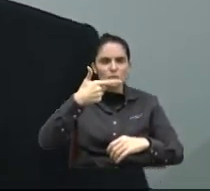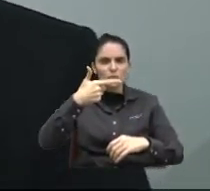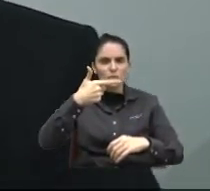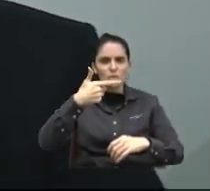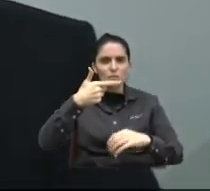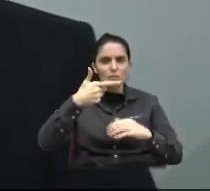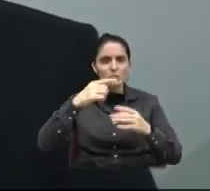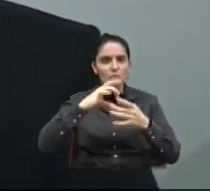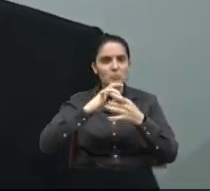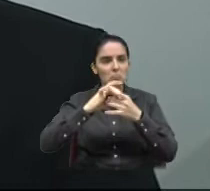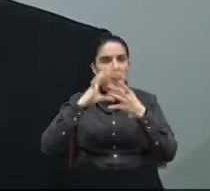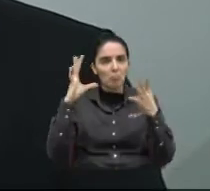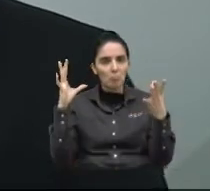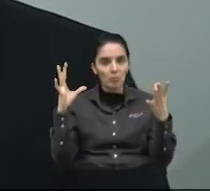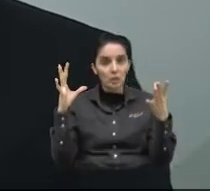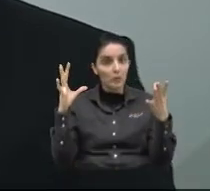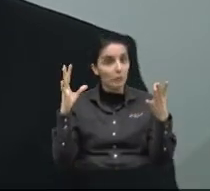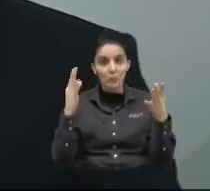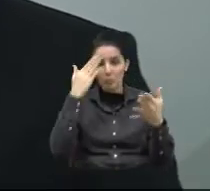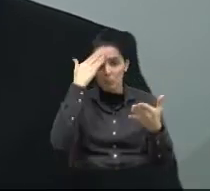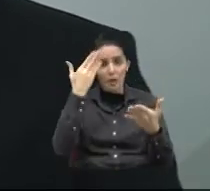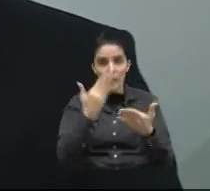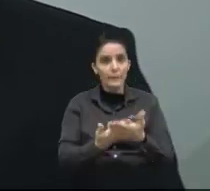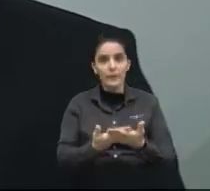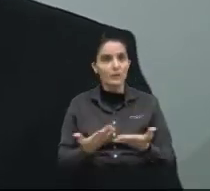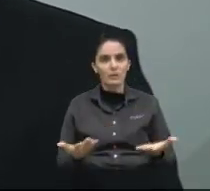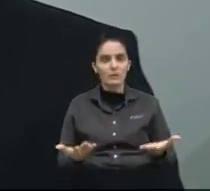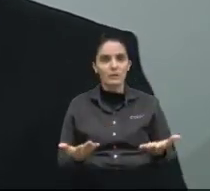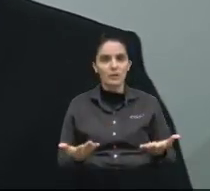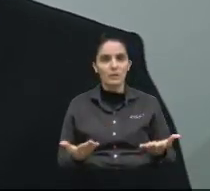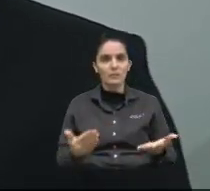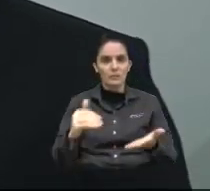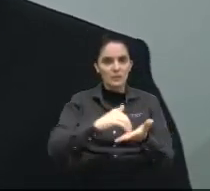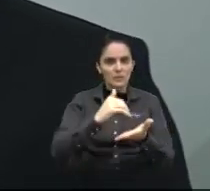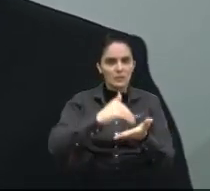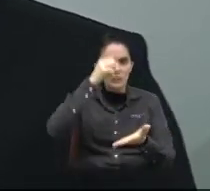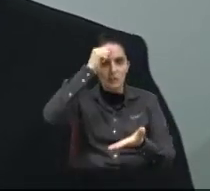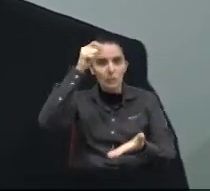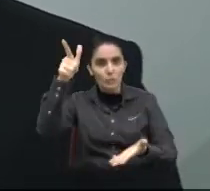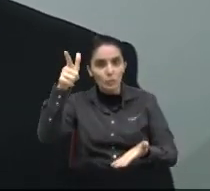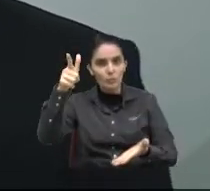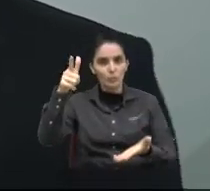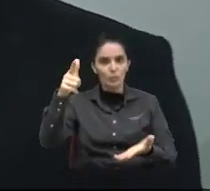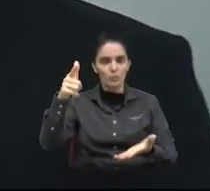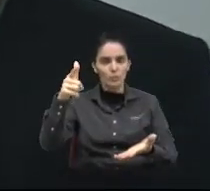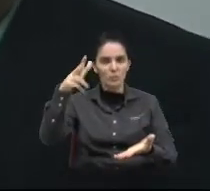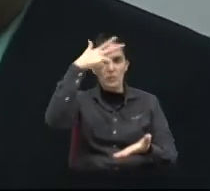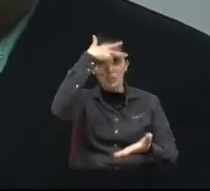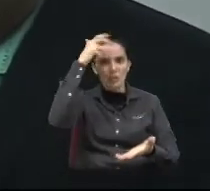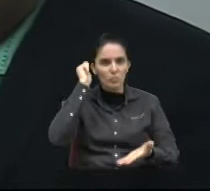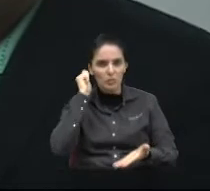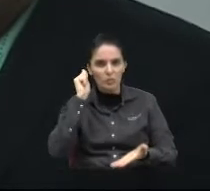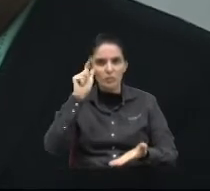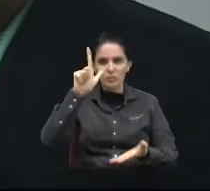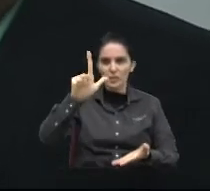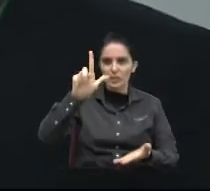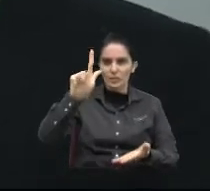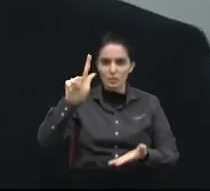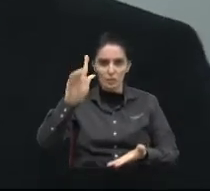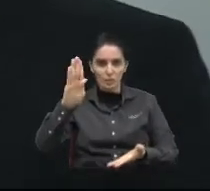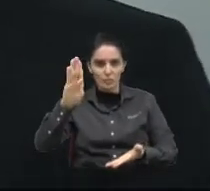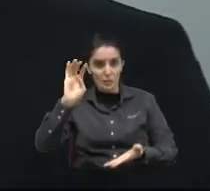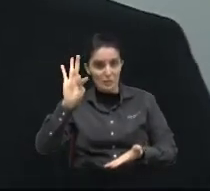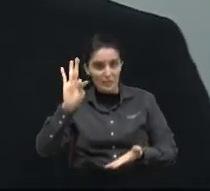que aqui a nossa cultura com apoio da prefeitura vai fazer um debate lgbt com